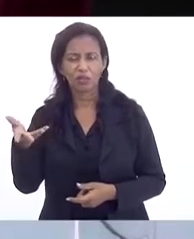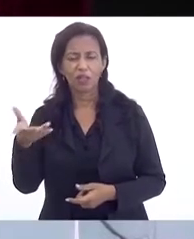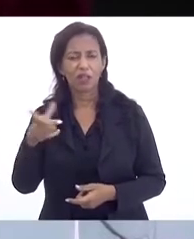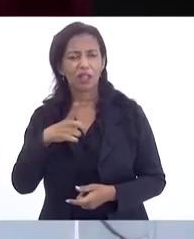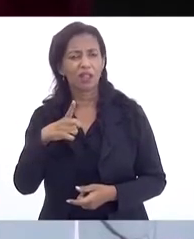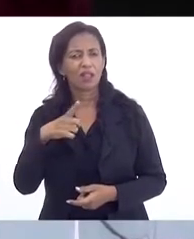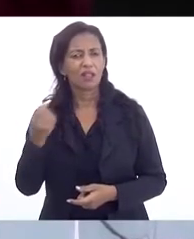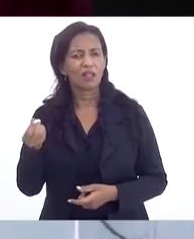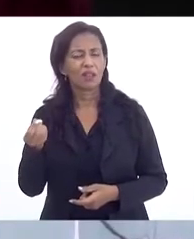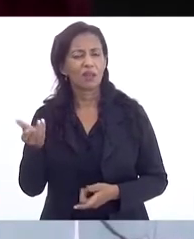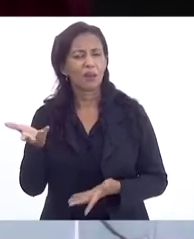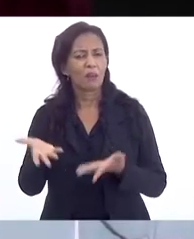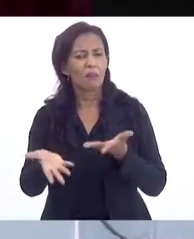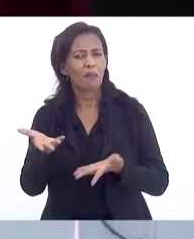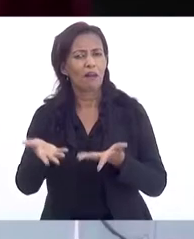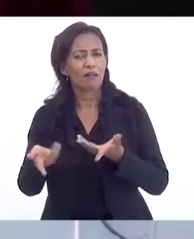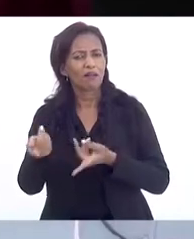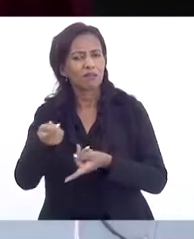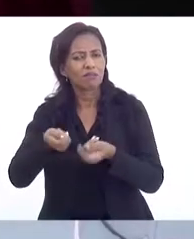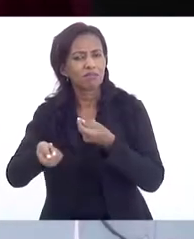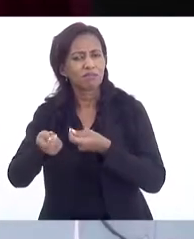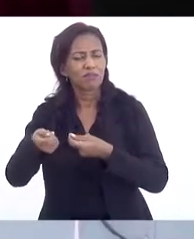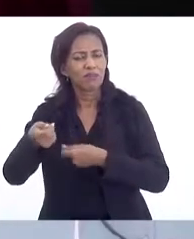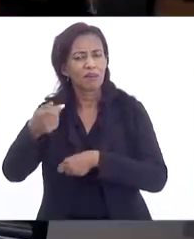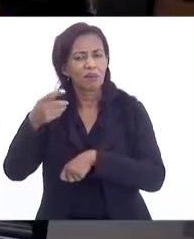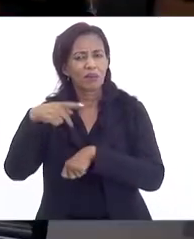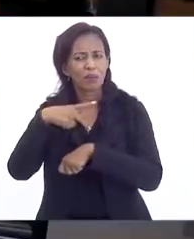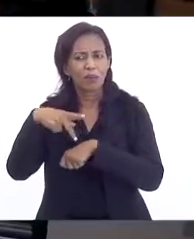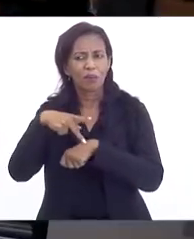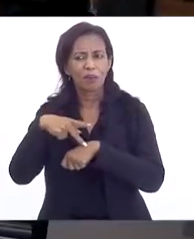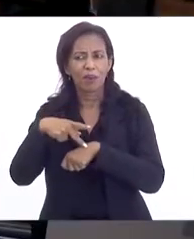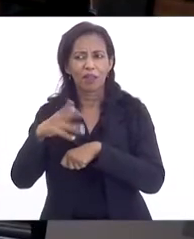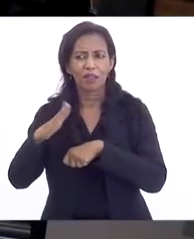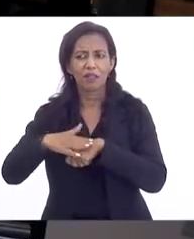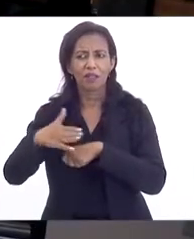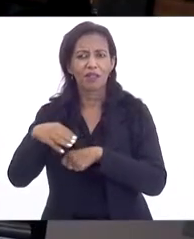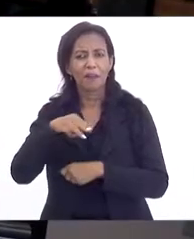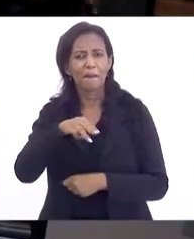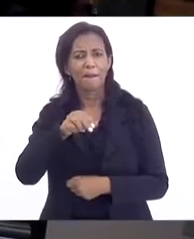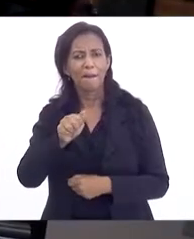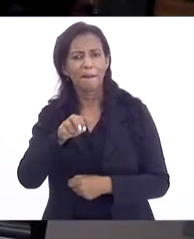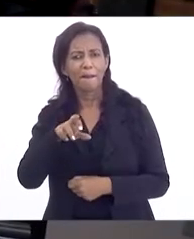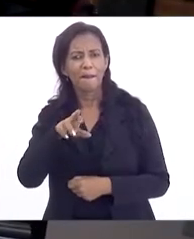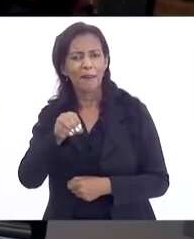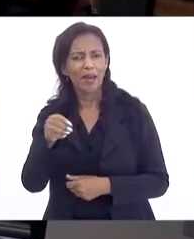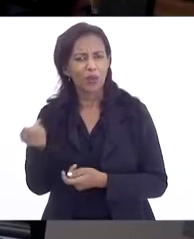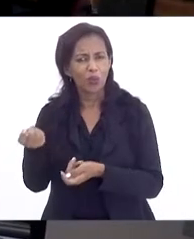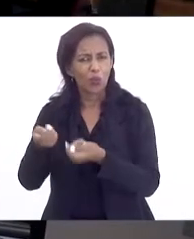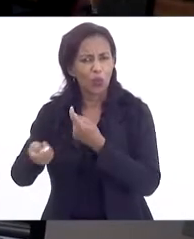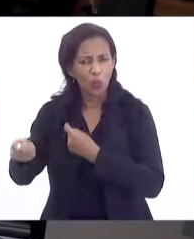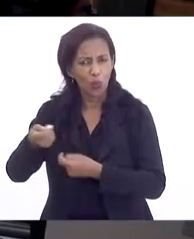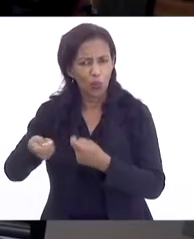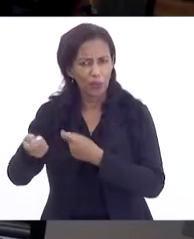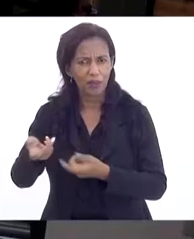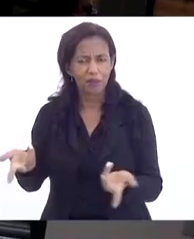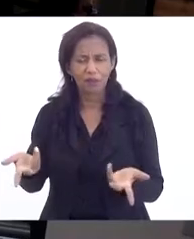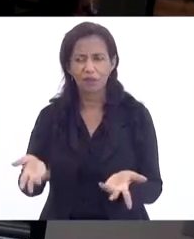balança comercial favorável para o país. Então vamos ter macroeconomia, turismo. No currículo, no